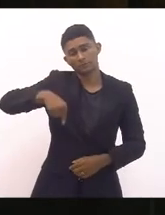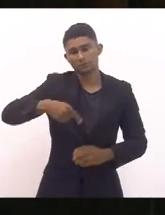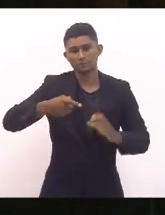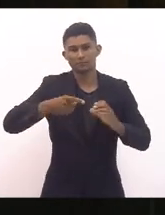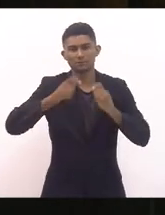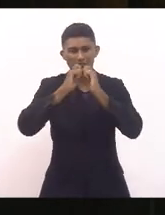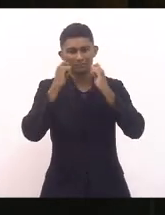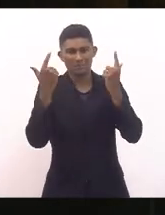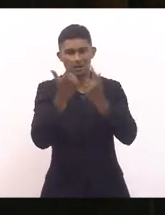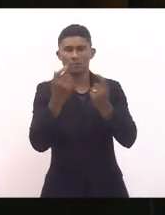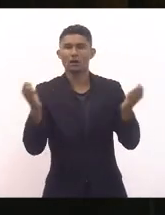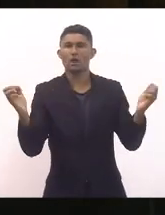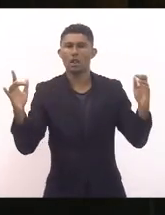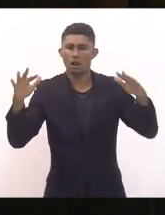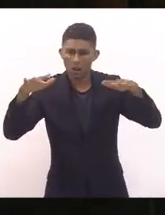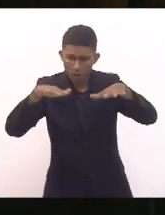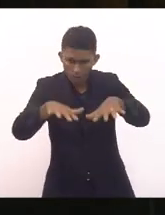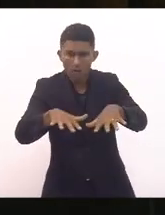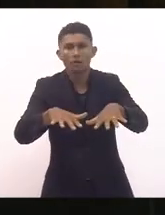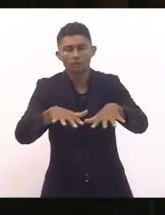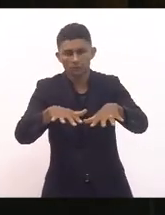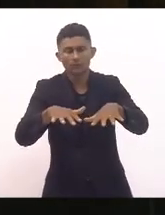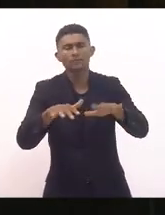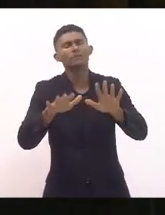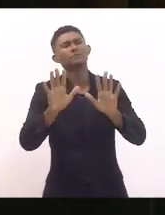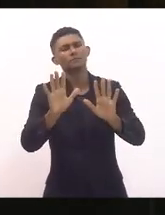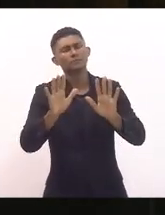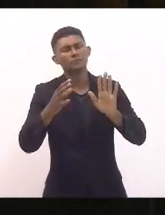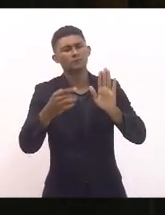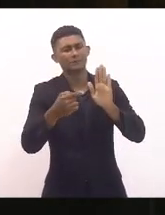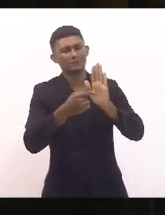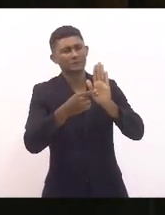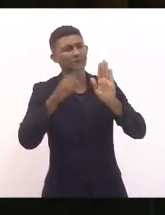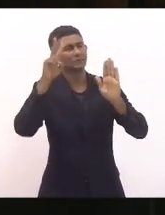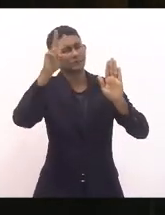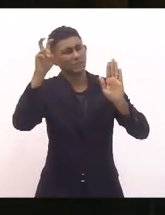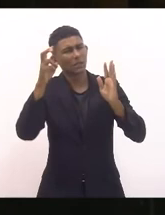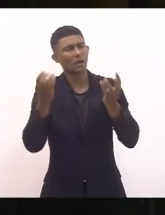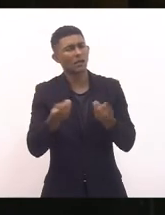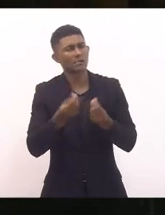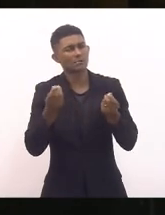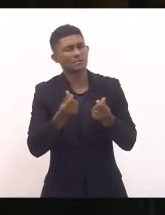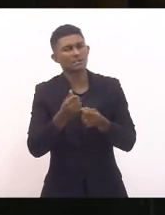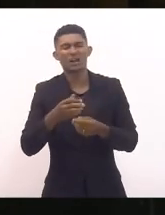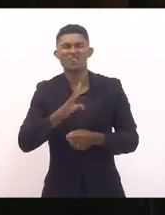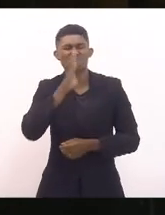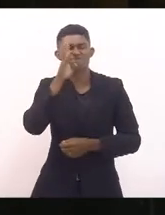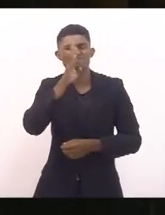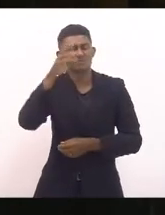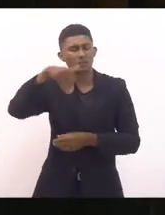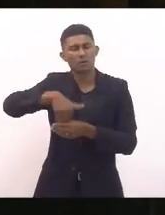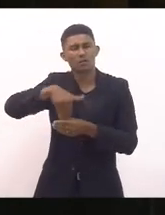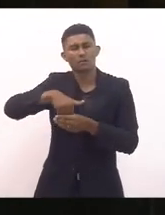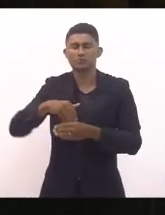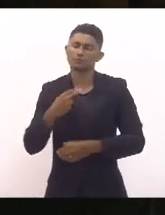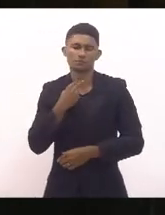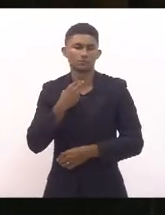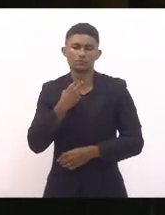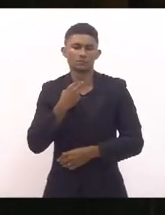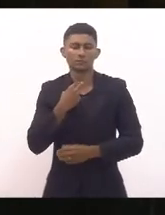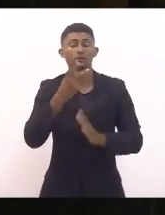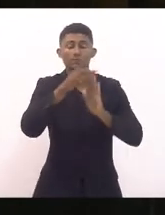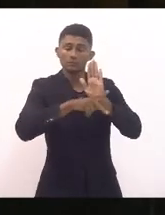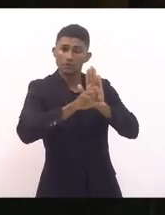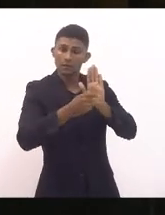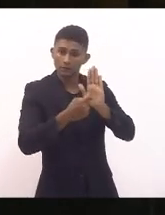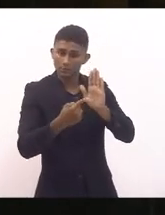e tratar desse assunto que é tão sensível, chegar aqui e votar de qualquer maneira. São projetos de lei